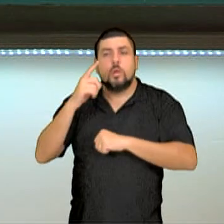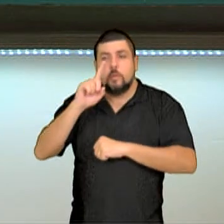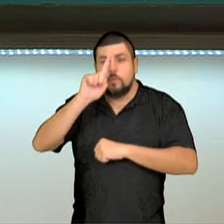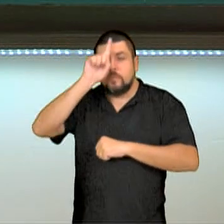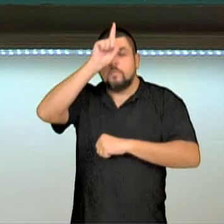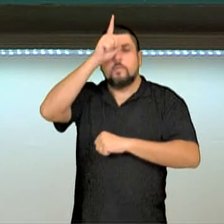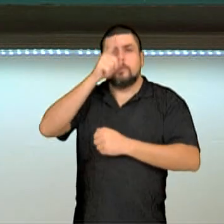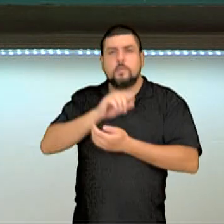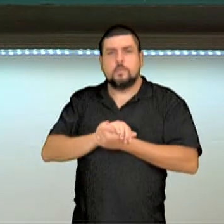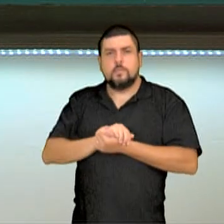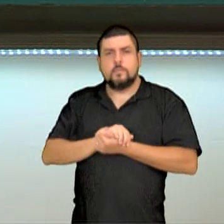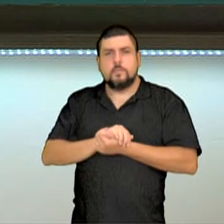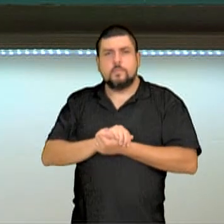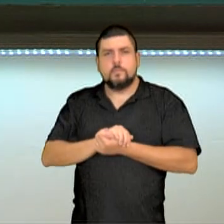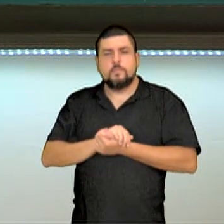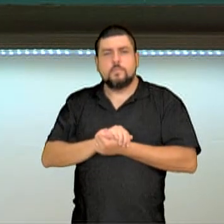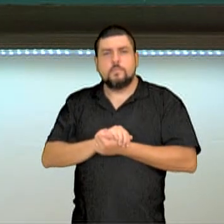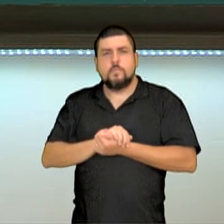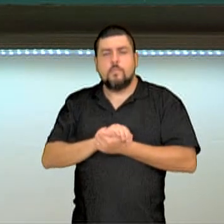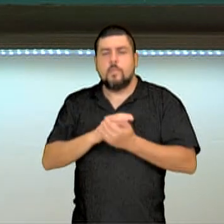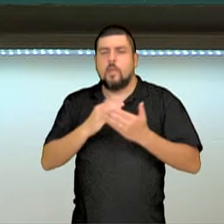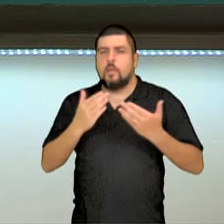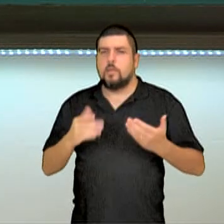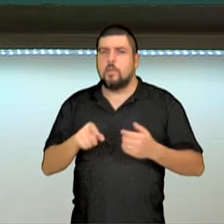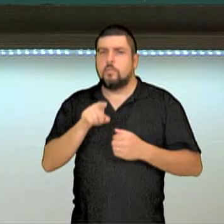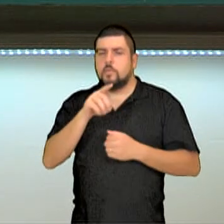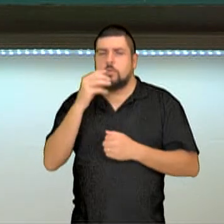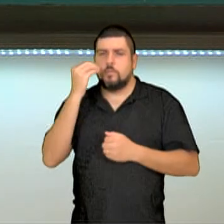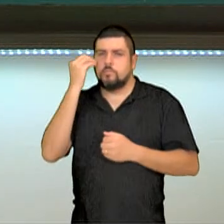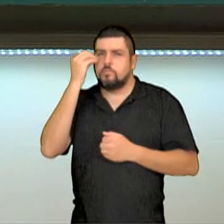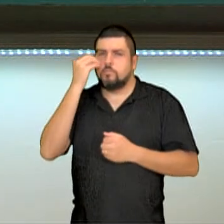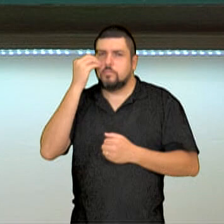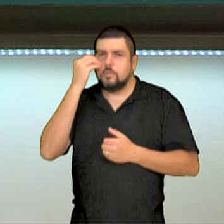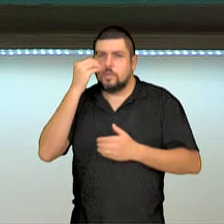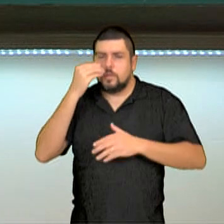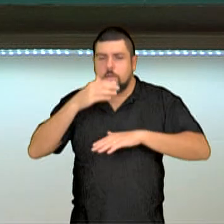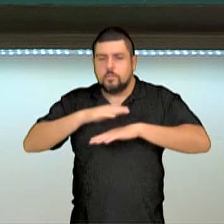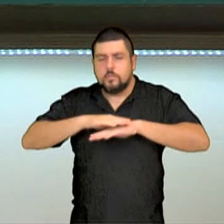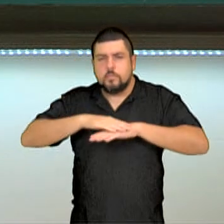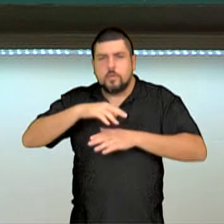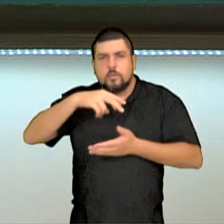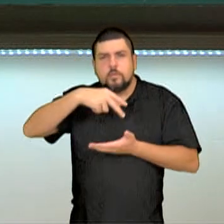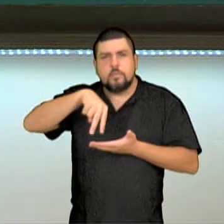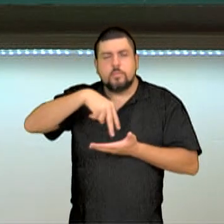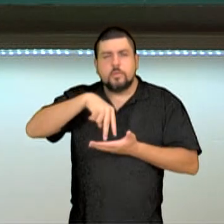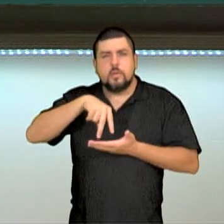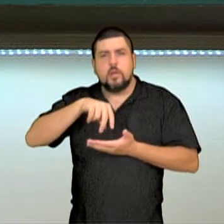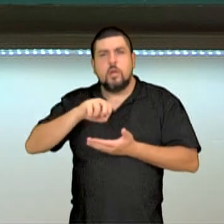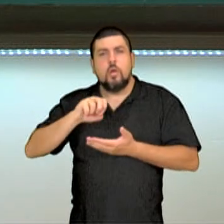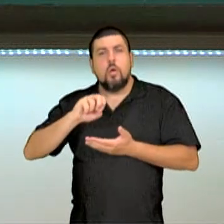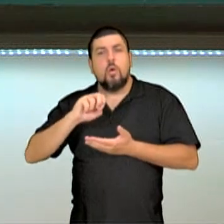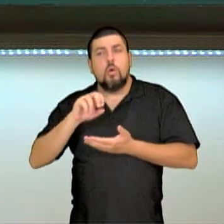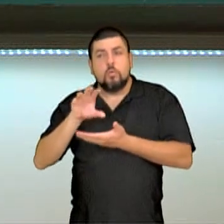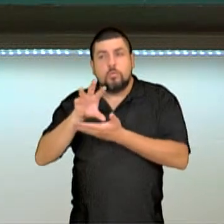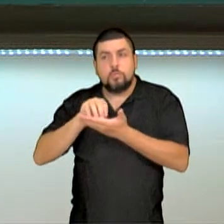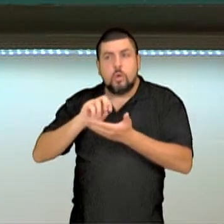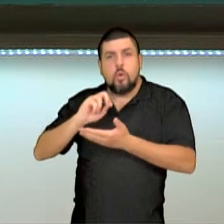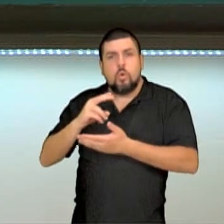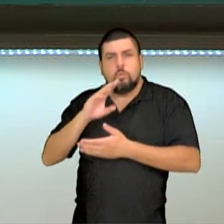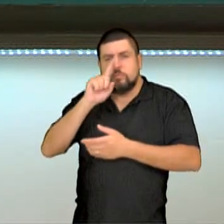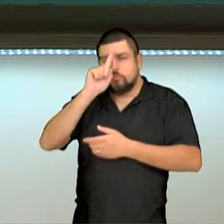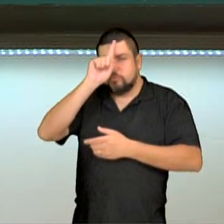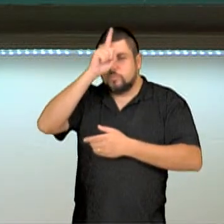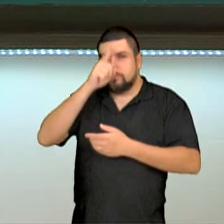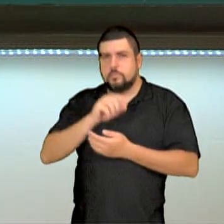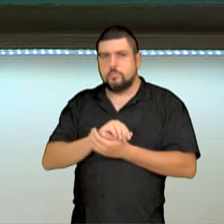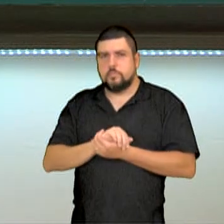colocou vários ali? Então, você vai tentar realizar algum daqueles ou então criar um movimento seu, que você tenha criado. Além